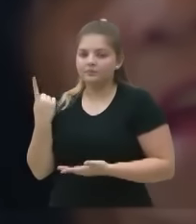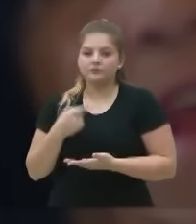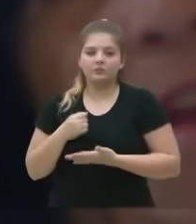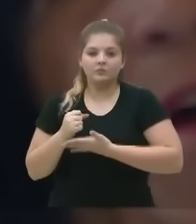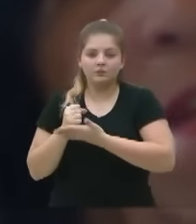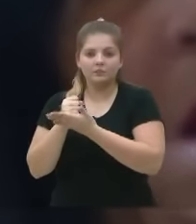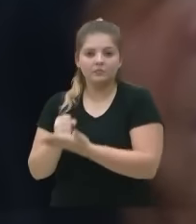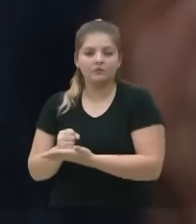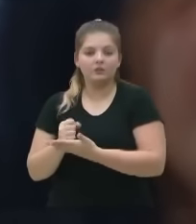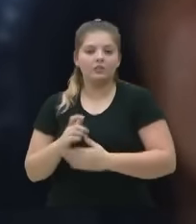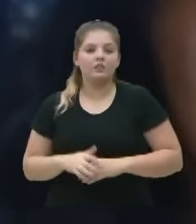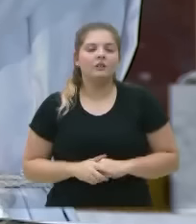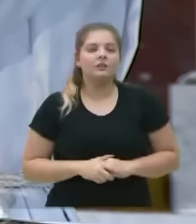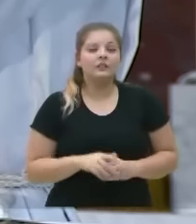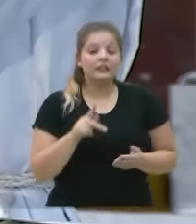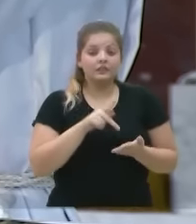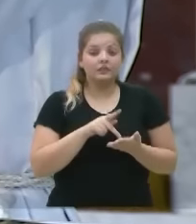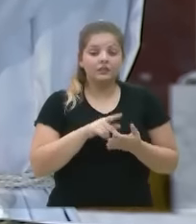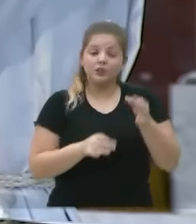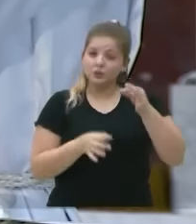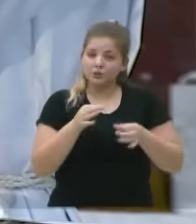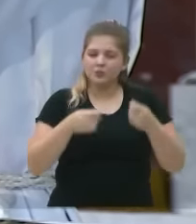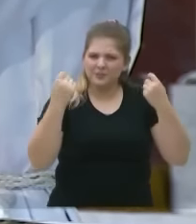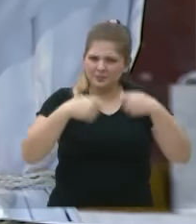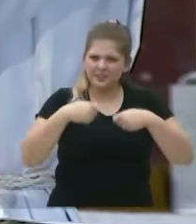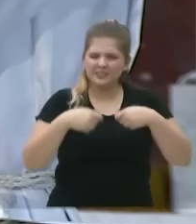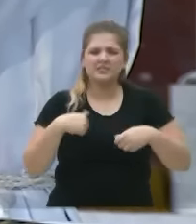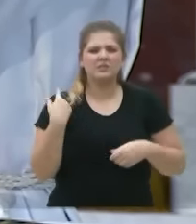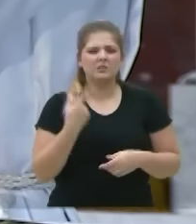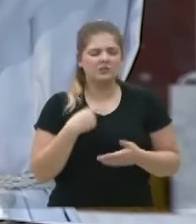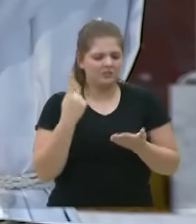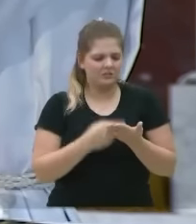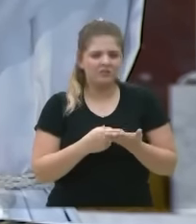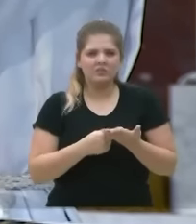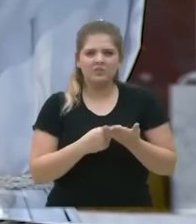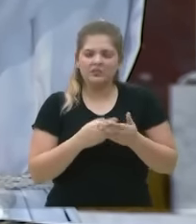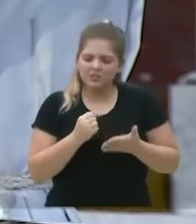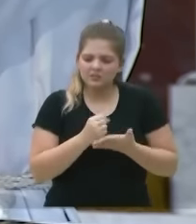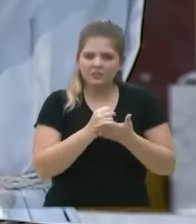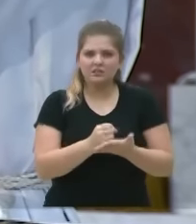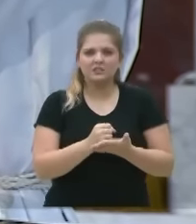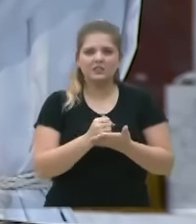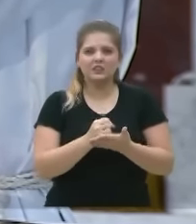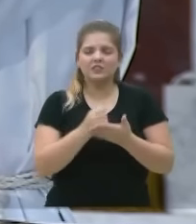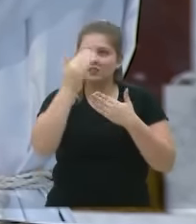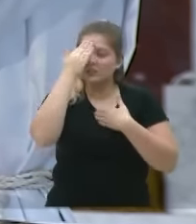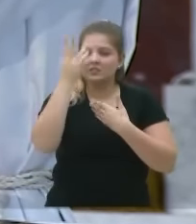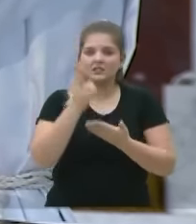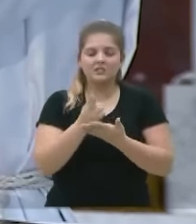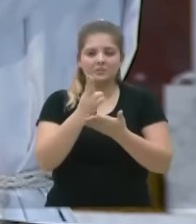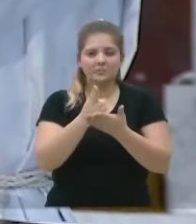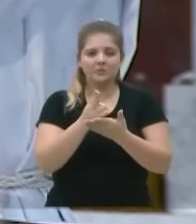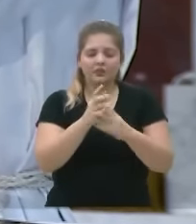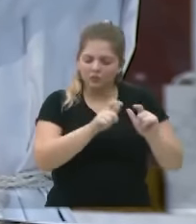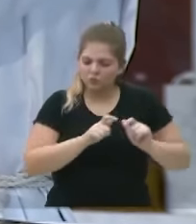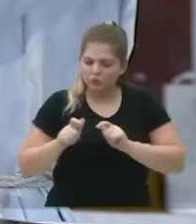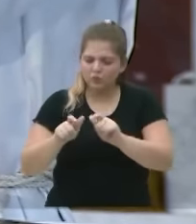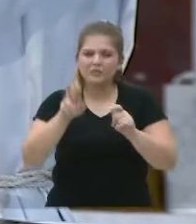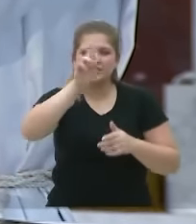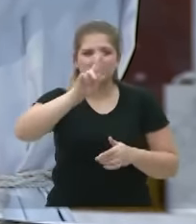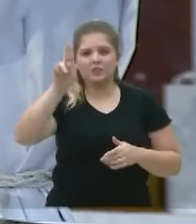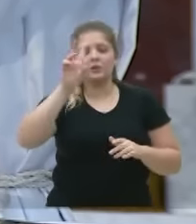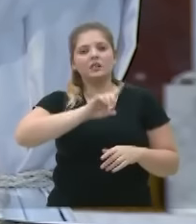dever e nossa salvação. Na verdade é justo e necessário, é nosso dever e salvação dar-vos graças sempre em todo lugar,